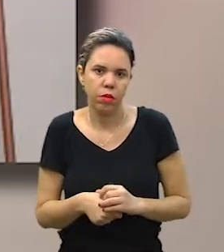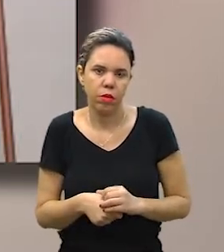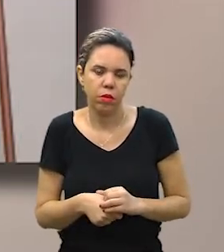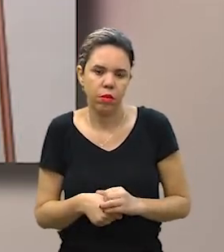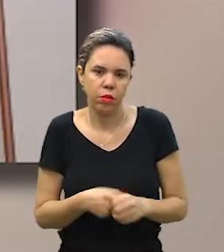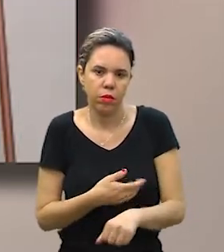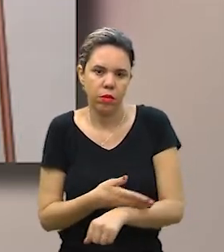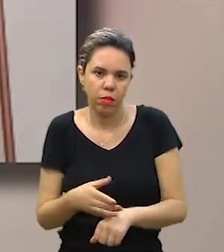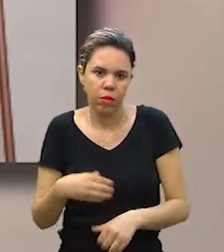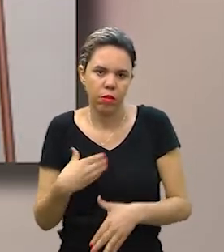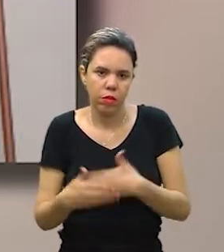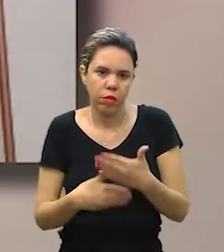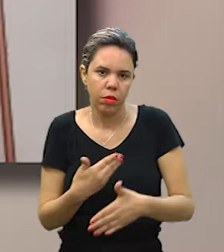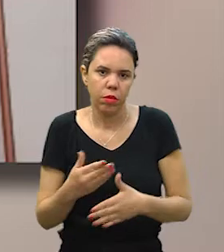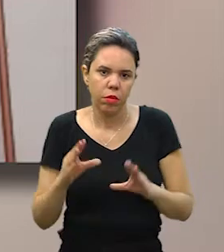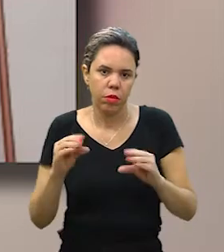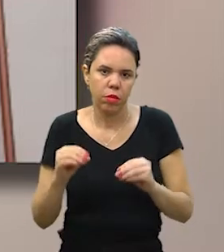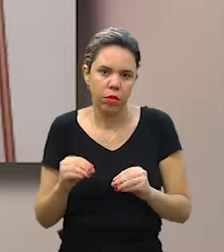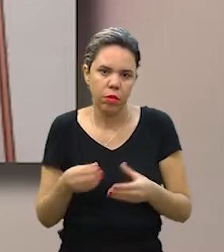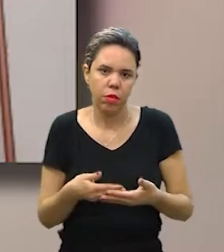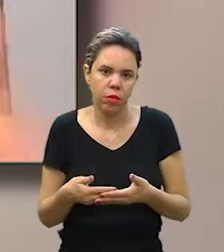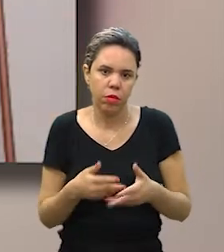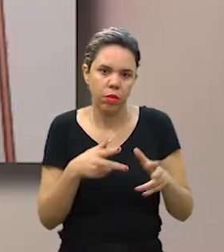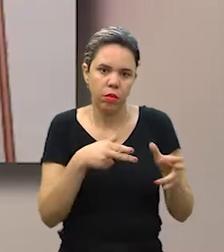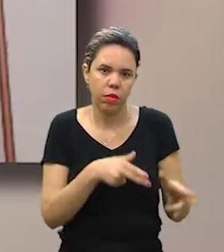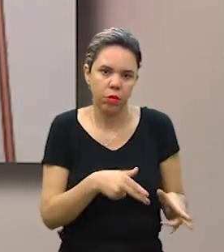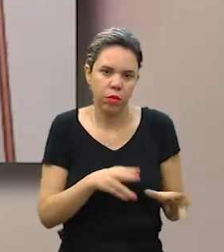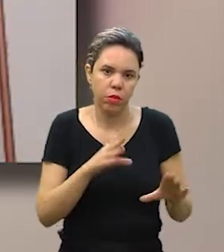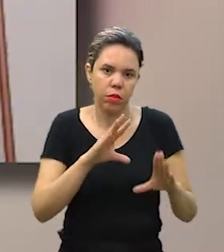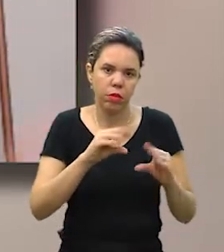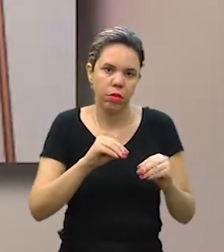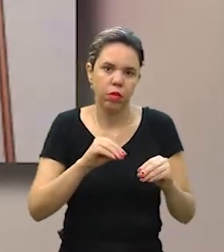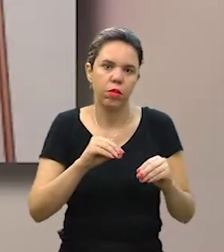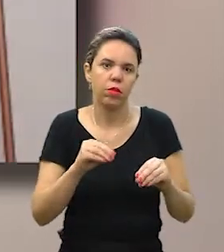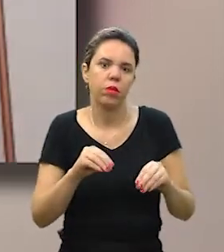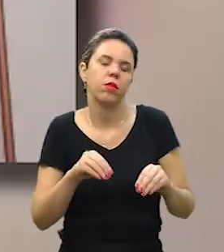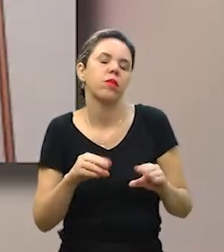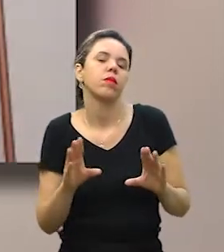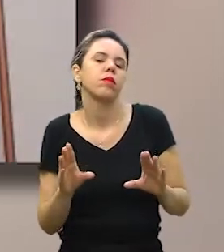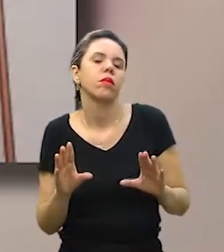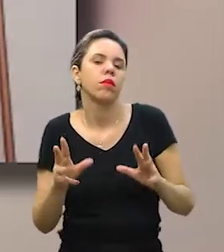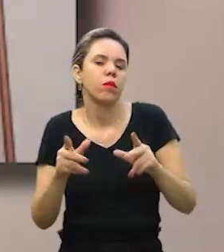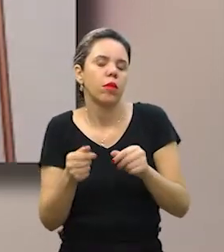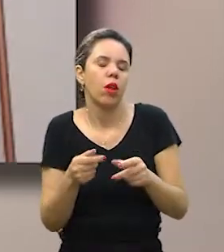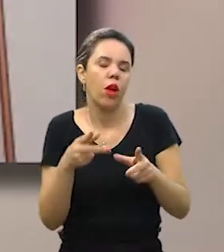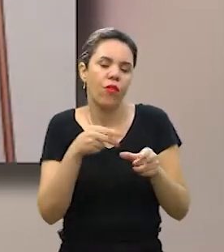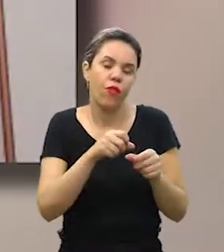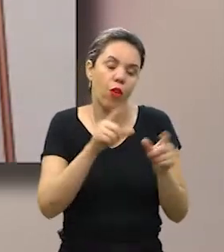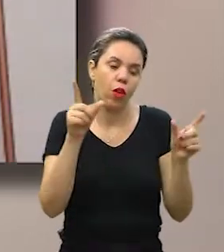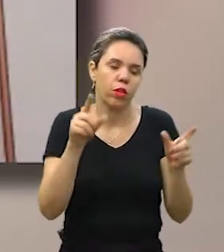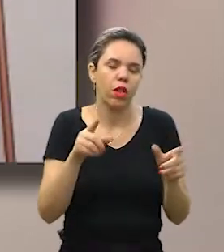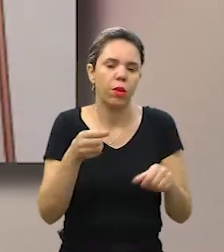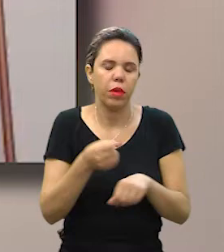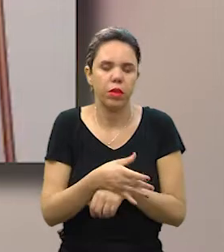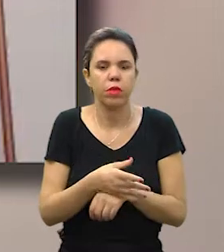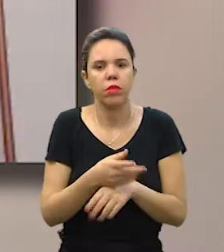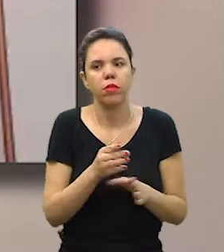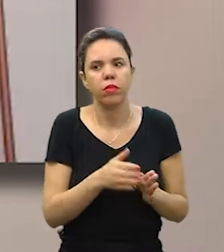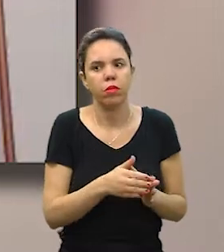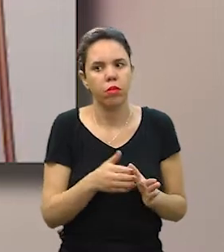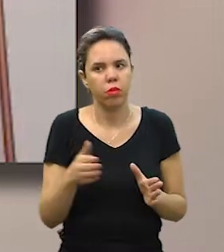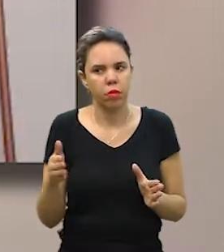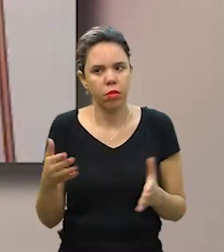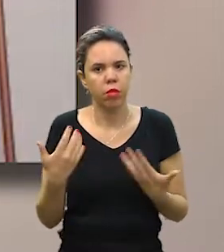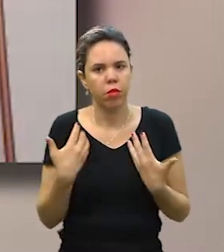desse hábito diário e noturno. Aquele bebê que dormia a noite toda, ele volta a acordar muitas vezes à noite. Então, é um